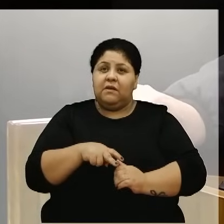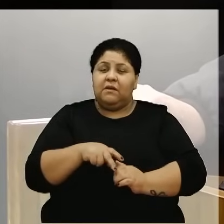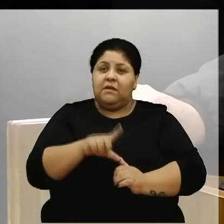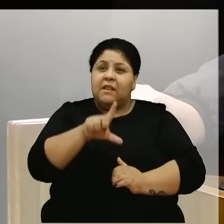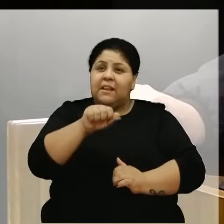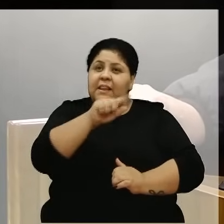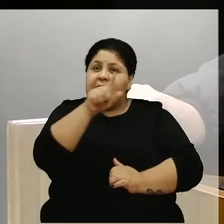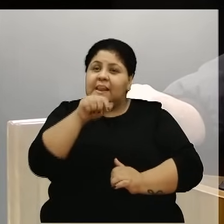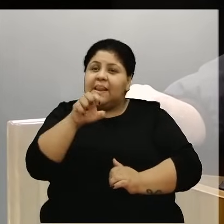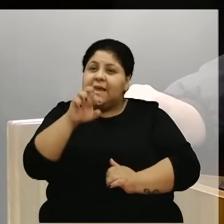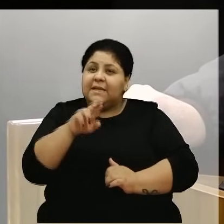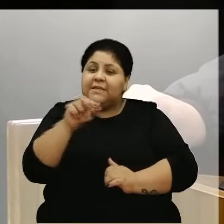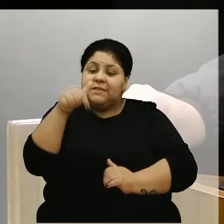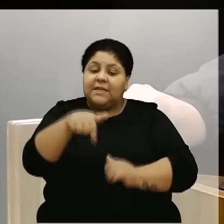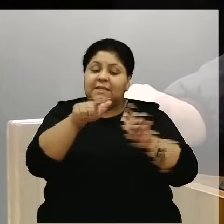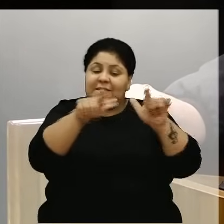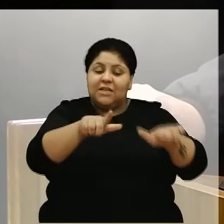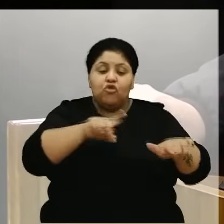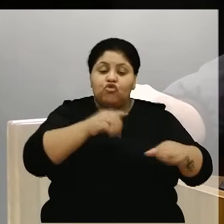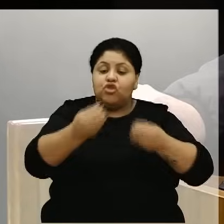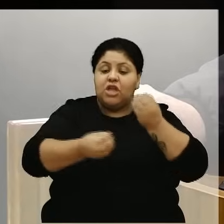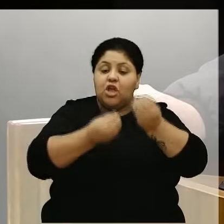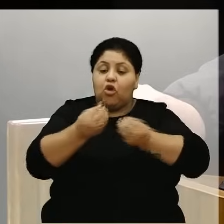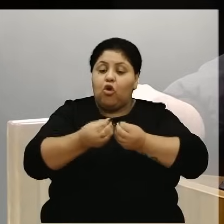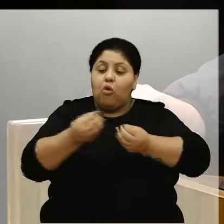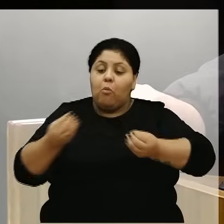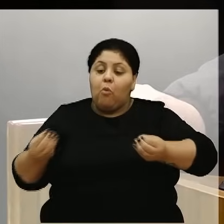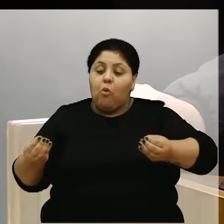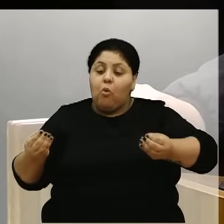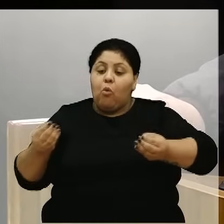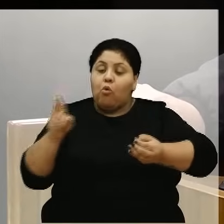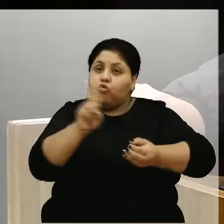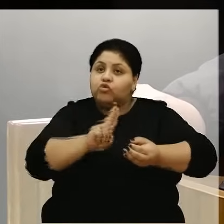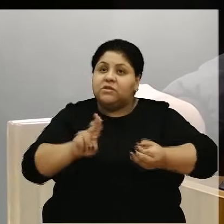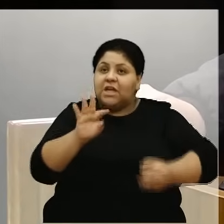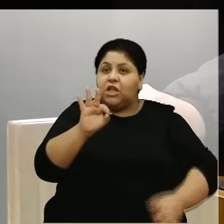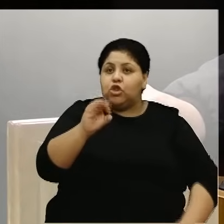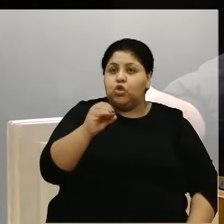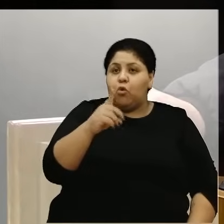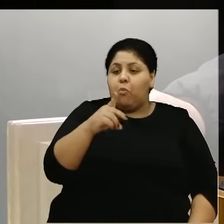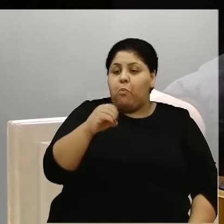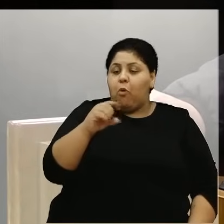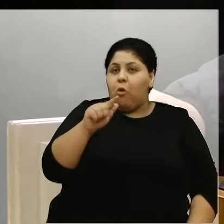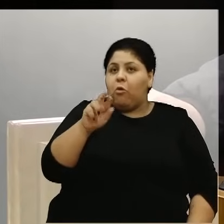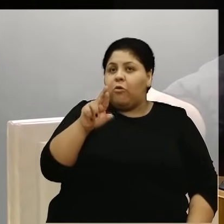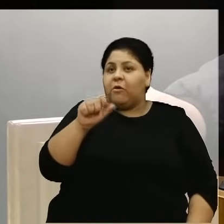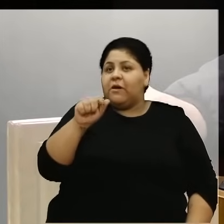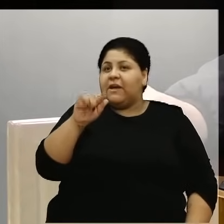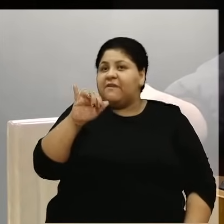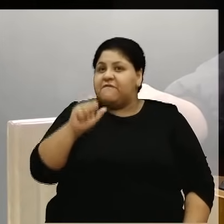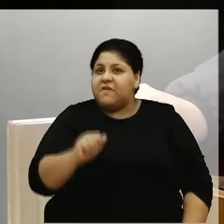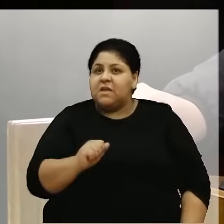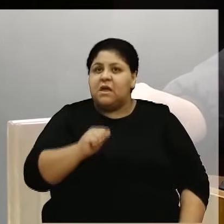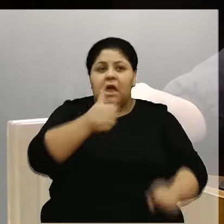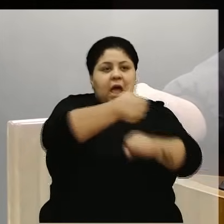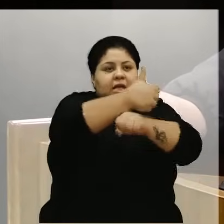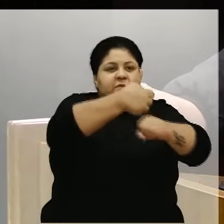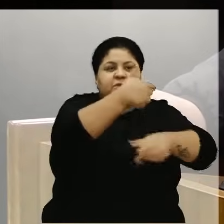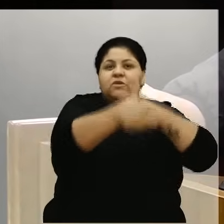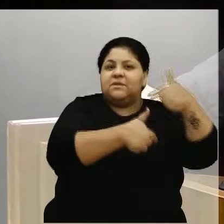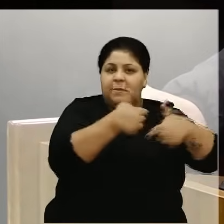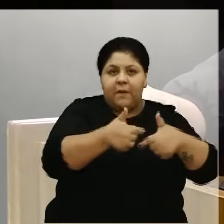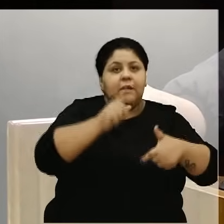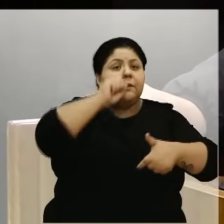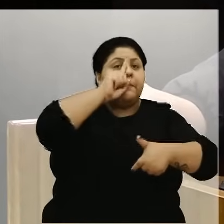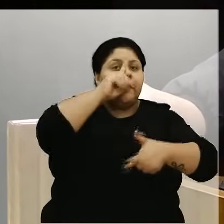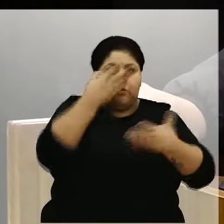área, porque não tem como entrar com topografia nessa área. É arriscado, as pessoas trabalhando, tudo a gente fazer isso. Então, esse